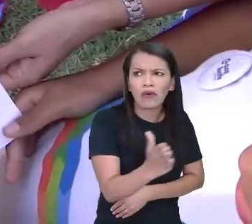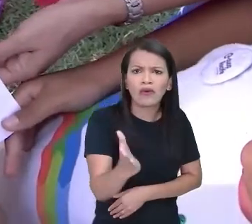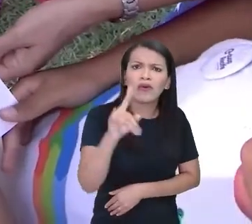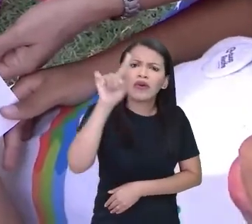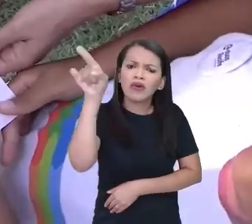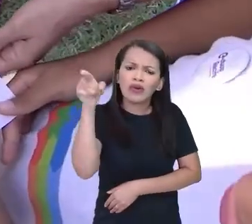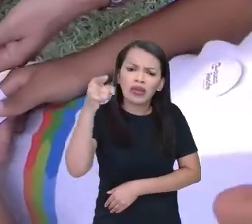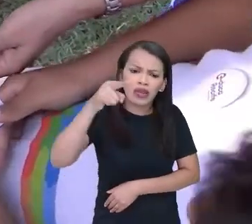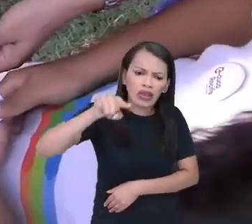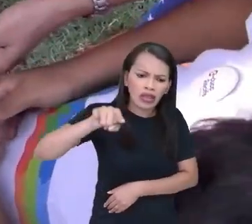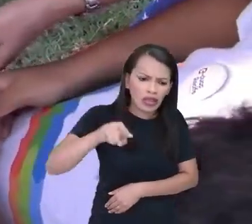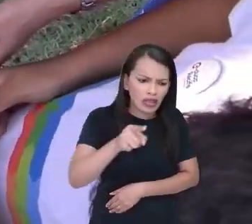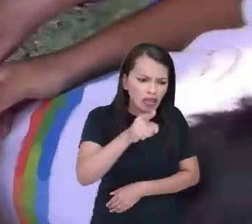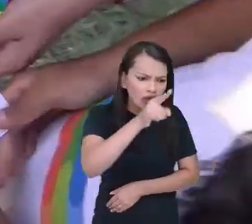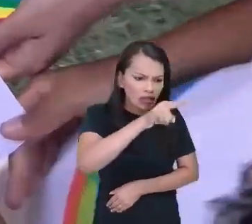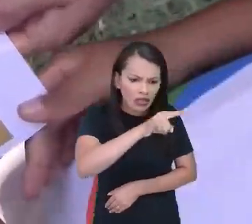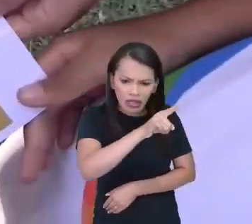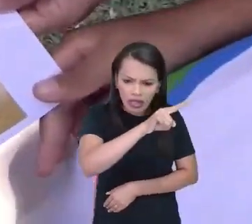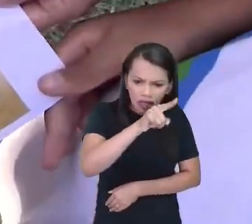Educa.